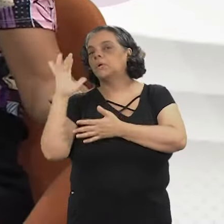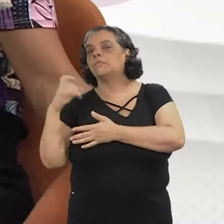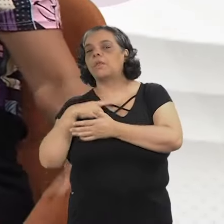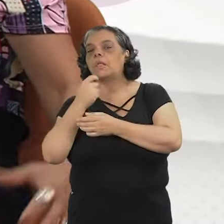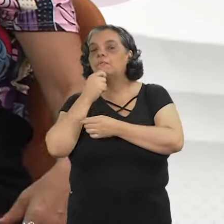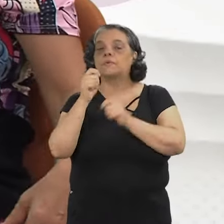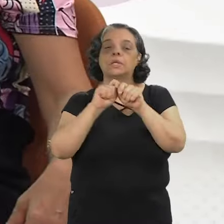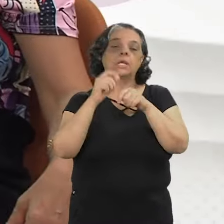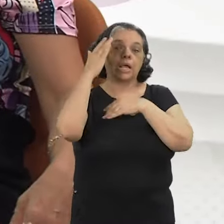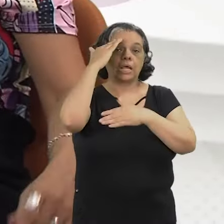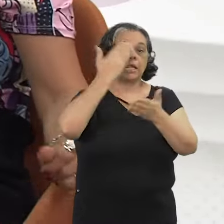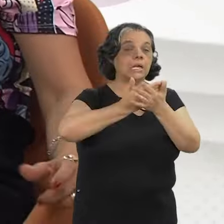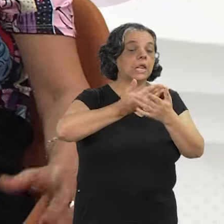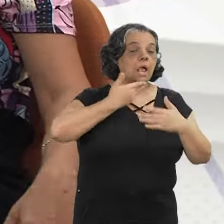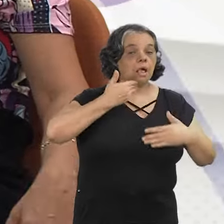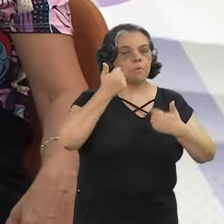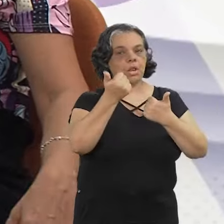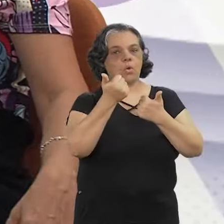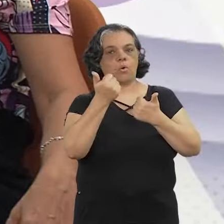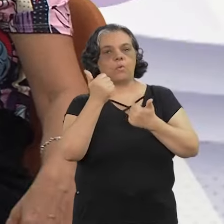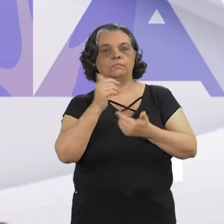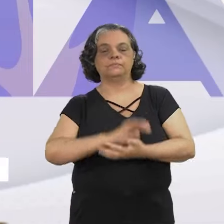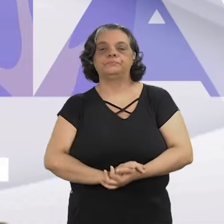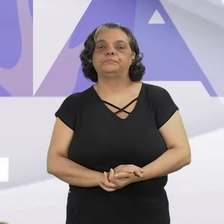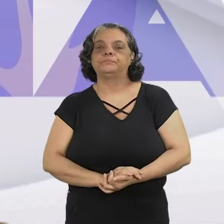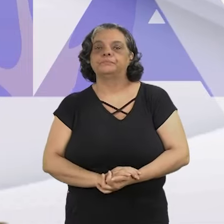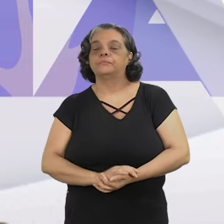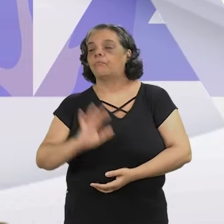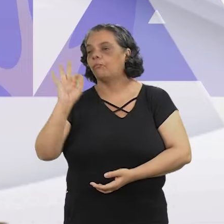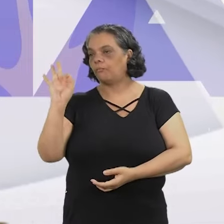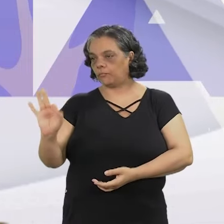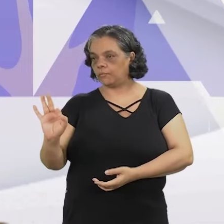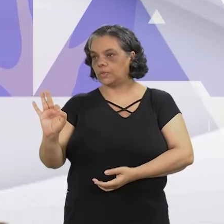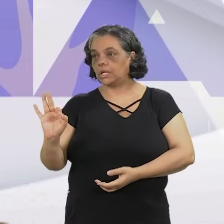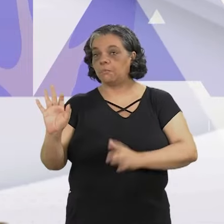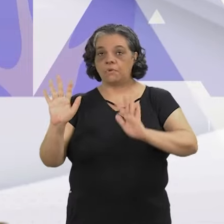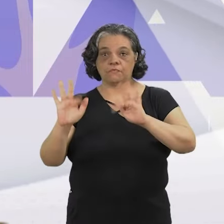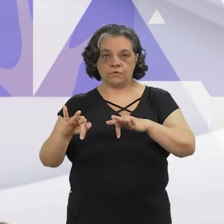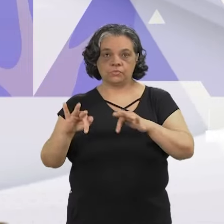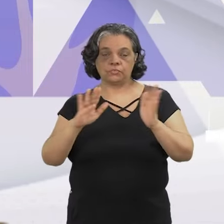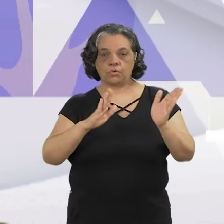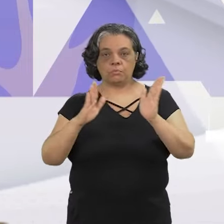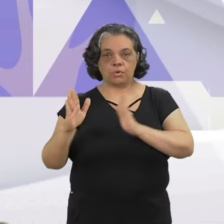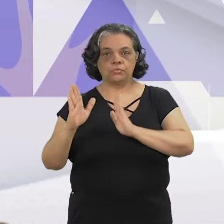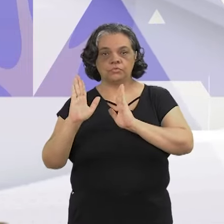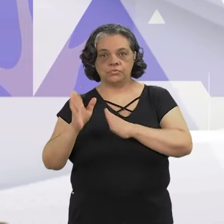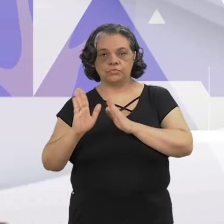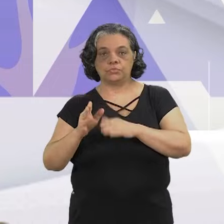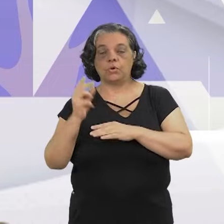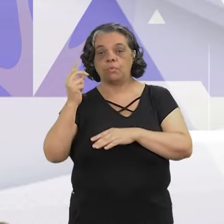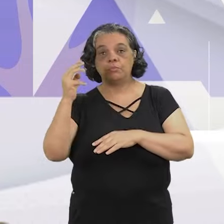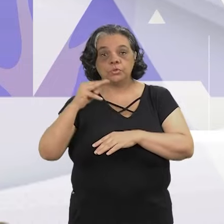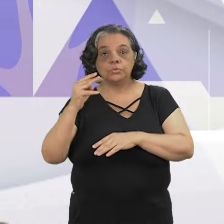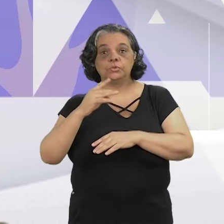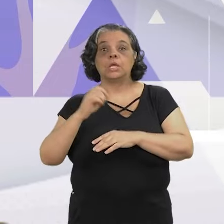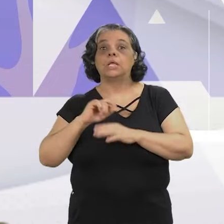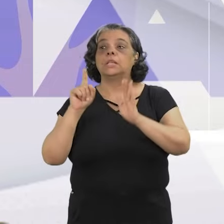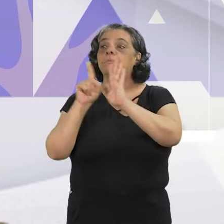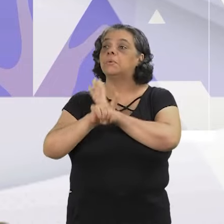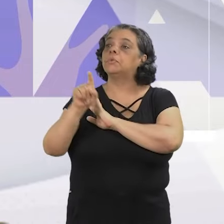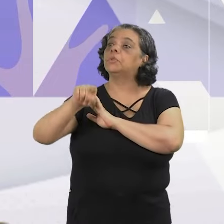gente crer que as coisas estão melhores do que elas de fato estão e para fechar esse bloco aqui já estorando um minutinho queria só encerrar